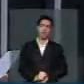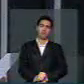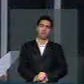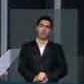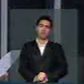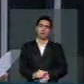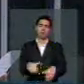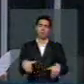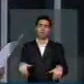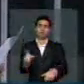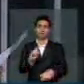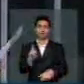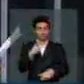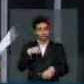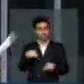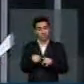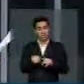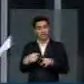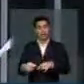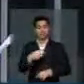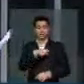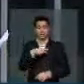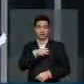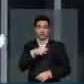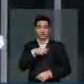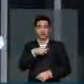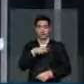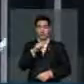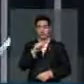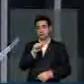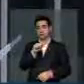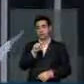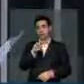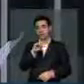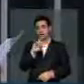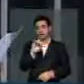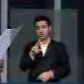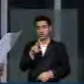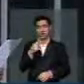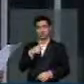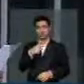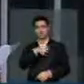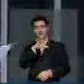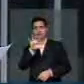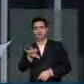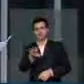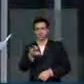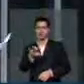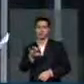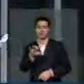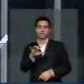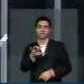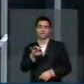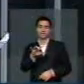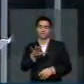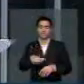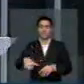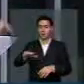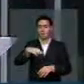né diga eu que eu sou um baiano de Salvador Cidade Baixa nasci aos pés do nosso Senhor do Bonfim Ali no bairro dos